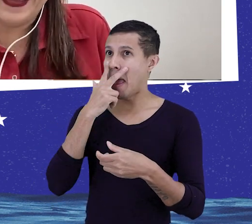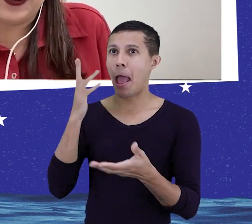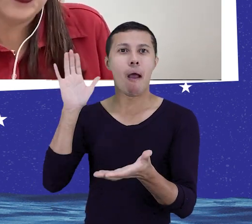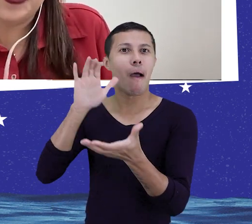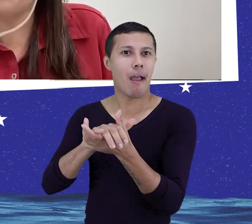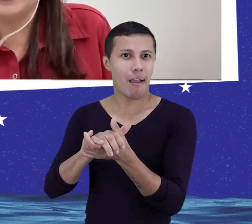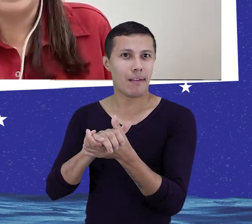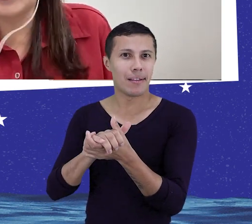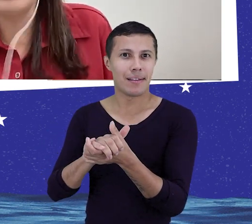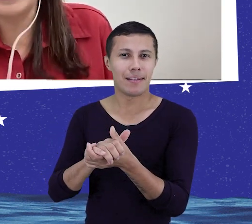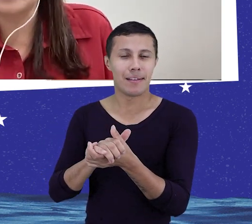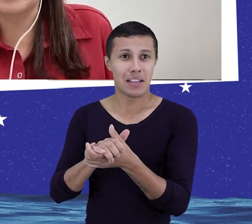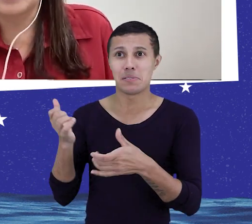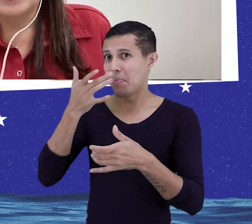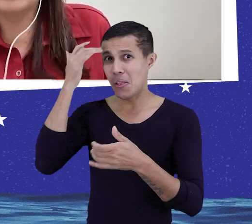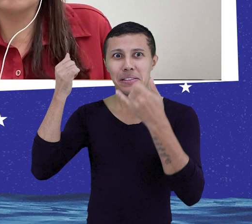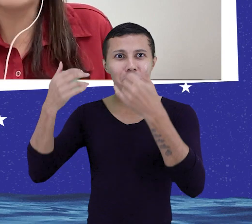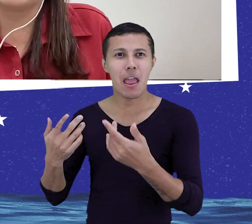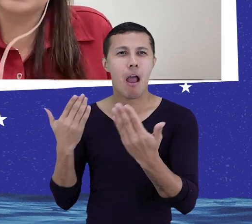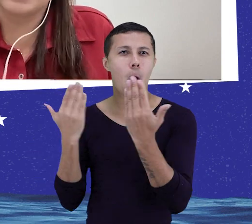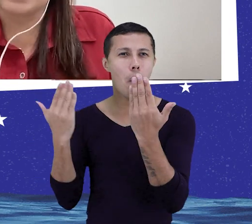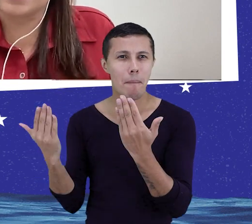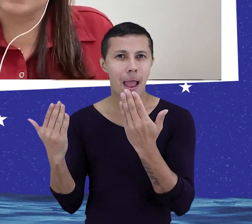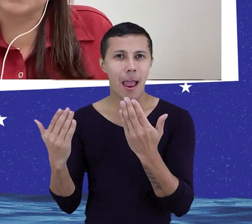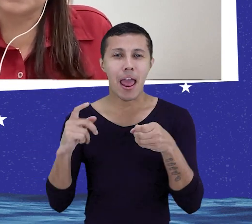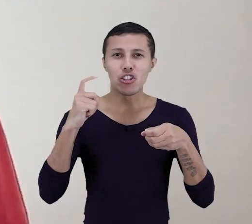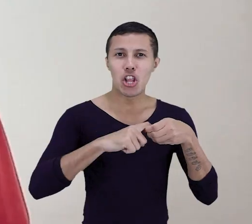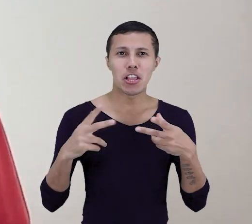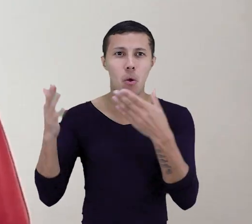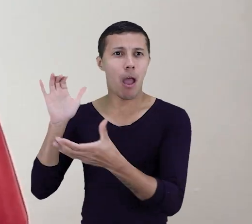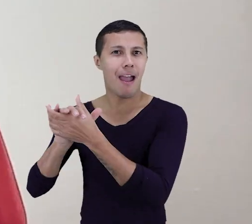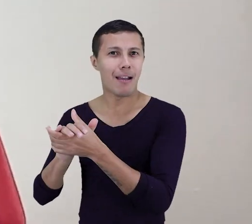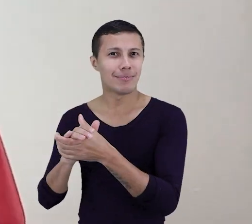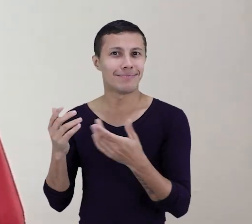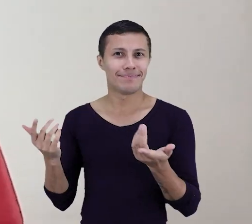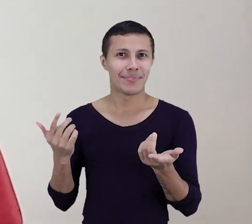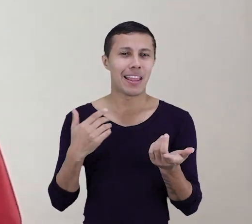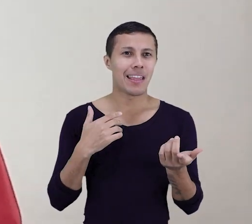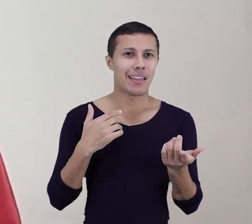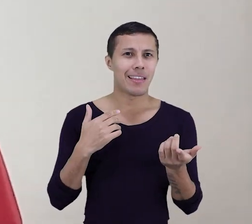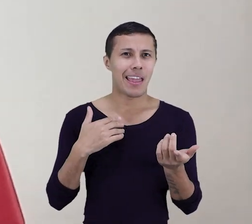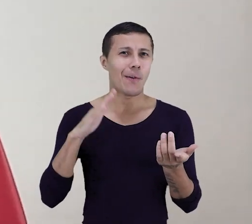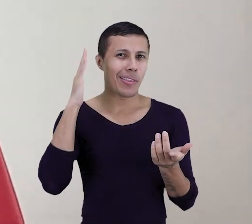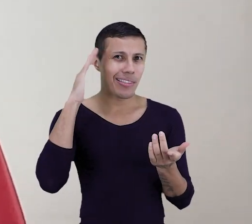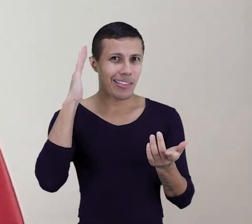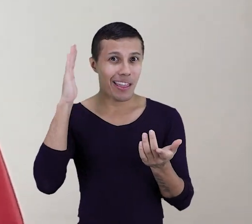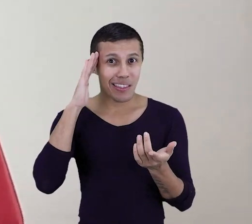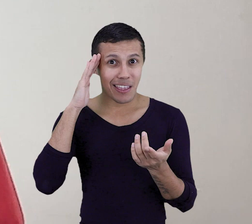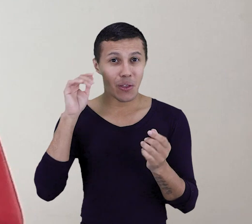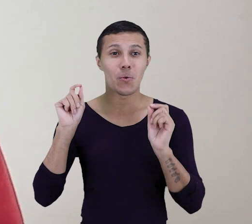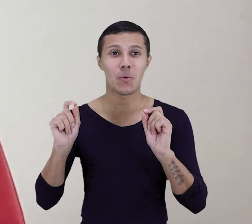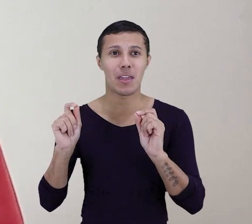né? É o que todo mundo fala e é isso mesmo. E como que está essa relação? E eu consigo entender, está muito bem definido os